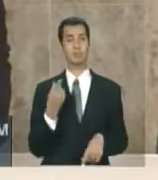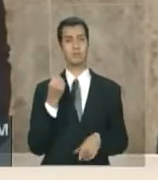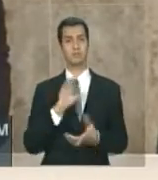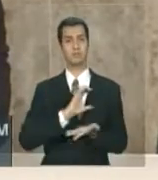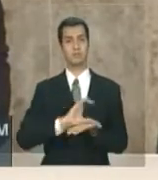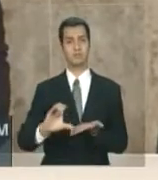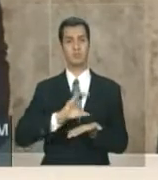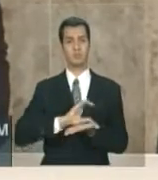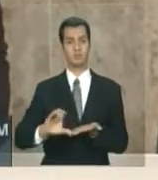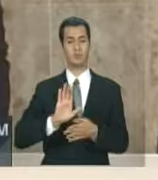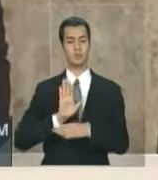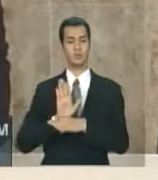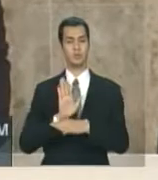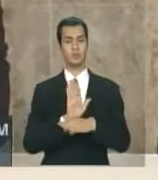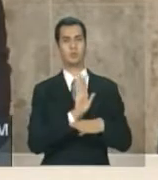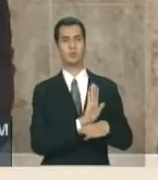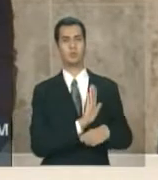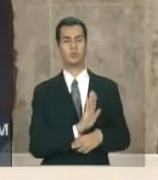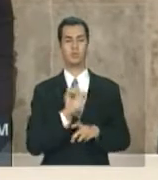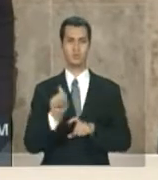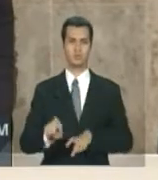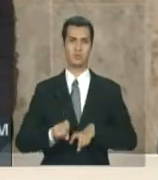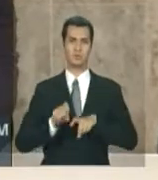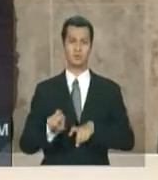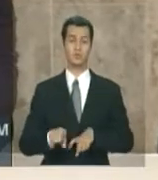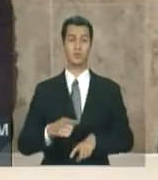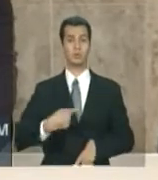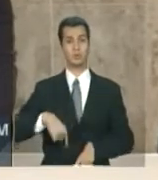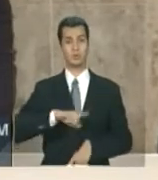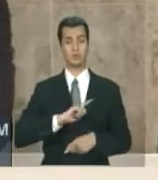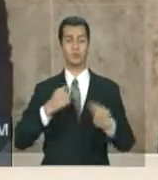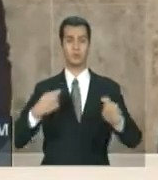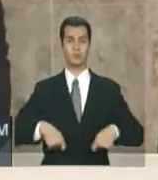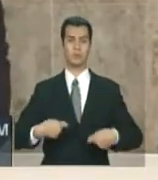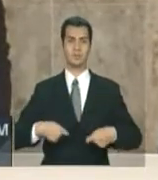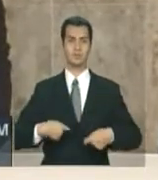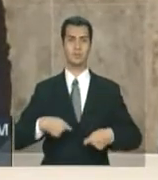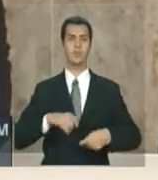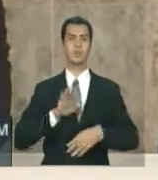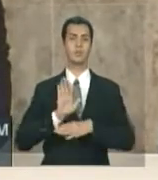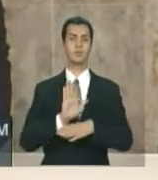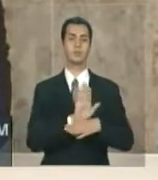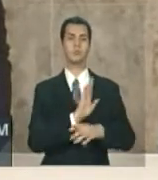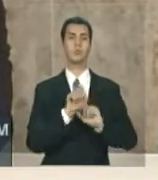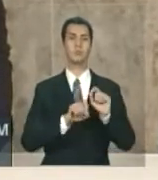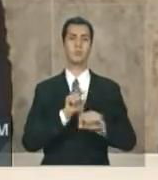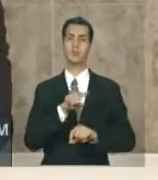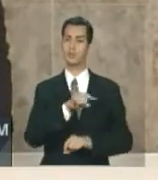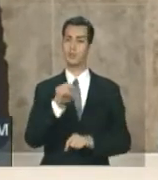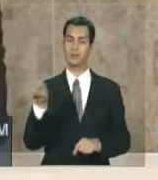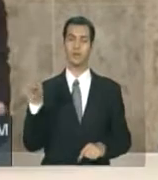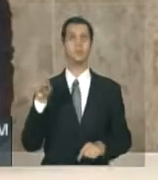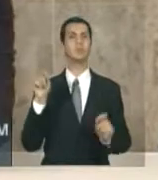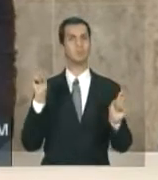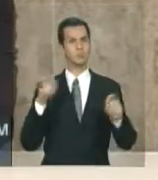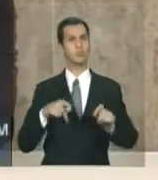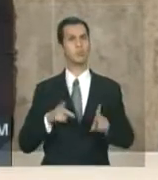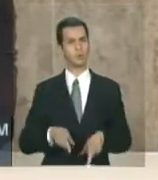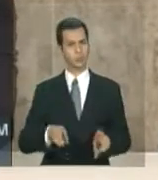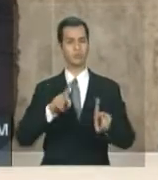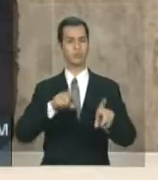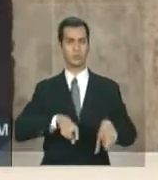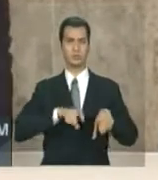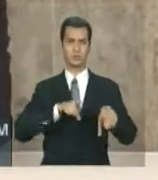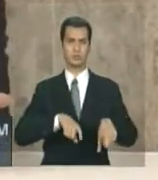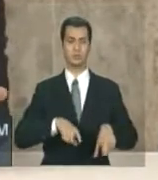nosso produtor. Nós temos que fazer com que o produtor novamente acredite que vale a pena produzir. Diante de um momento